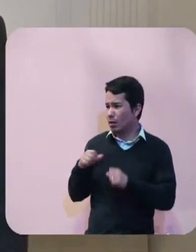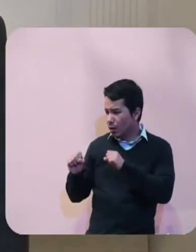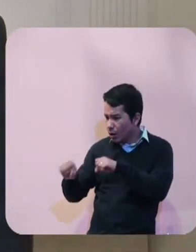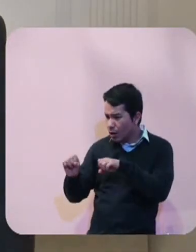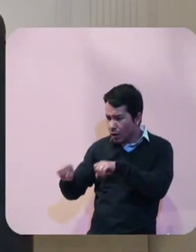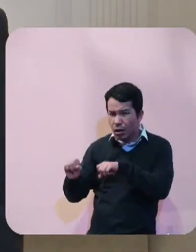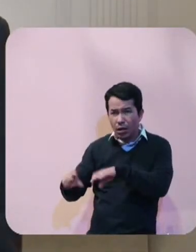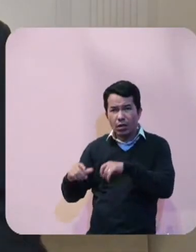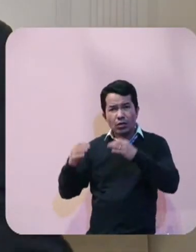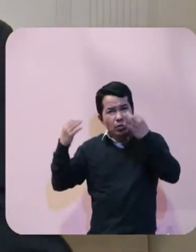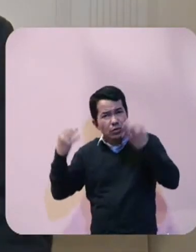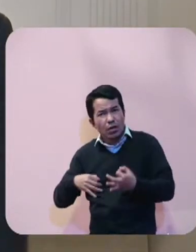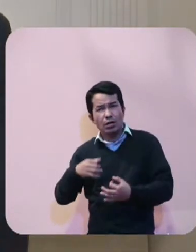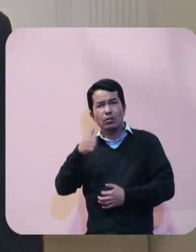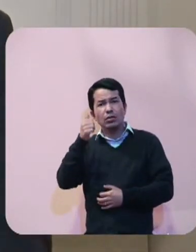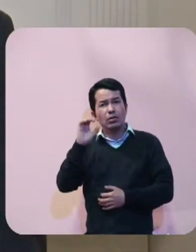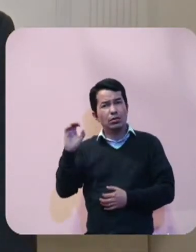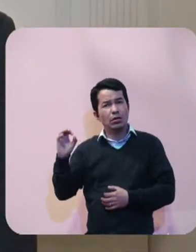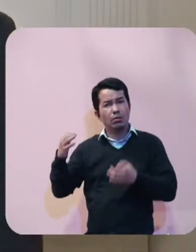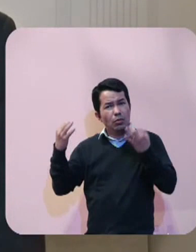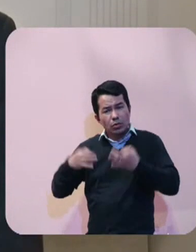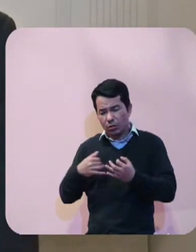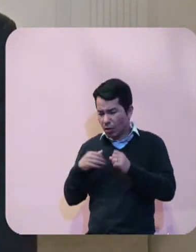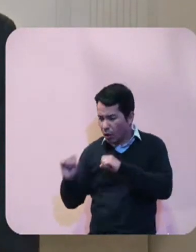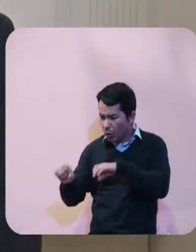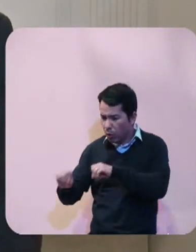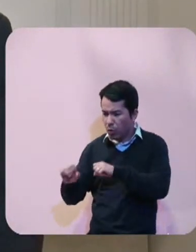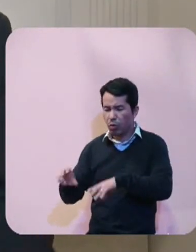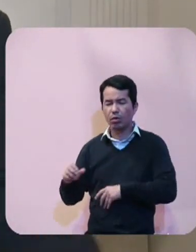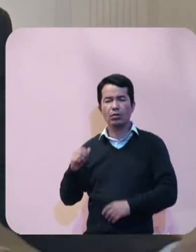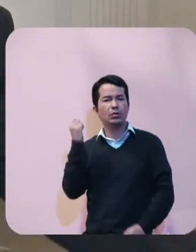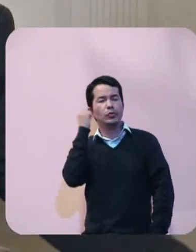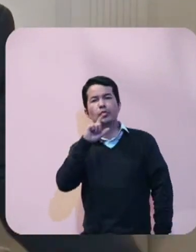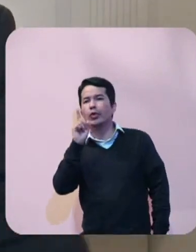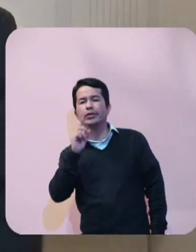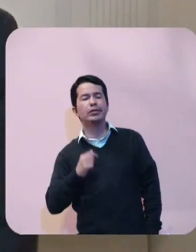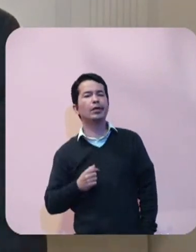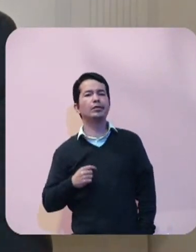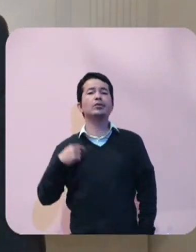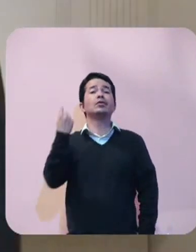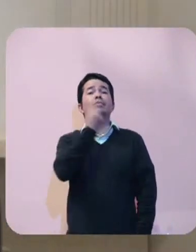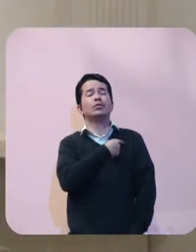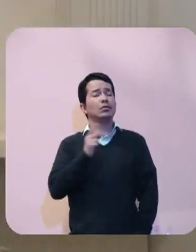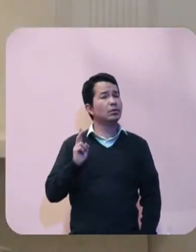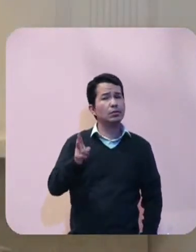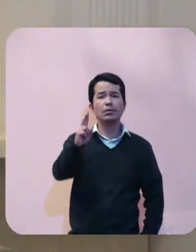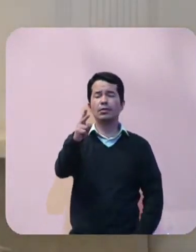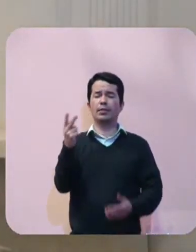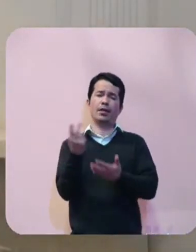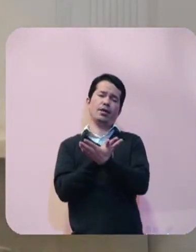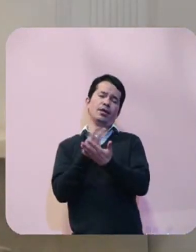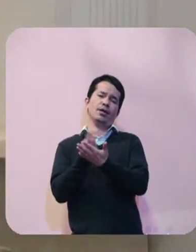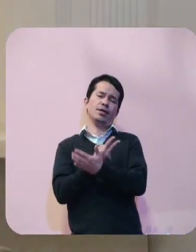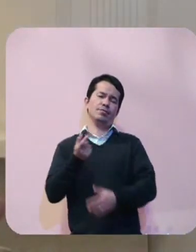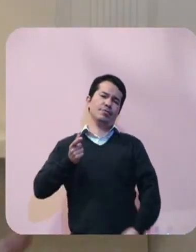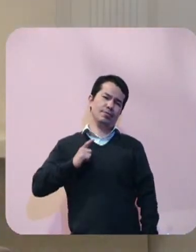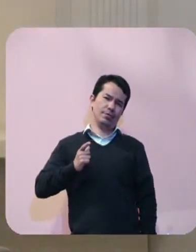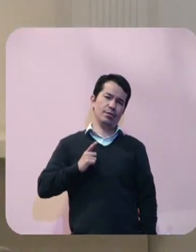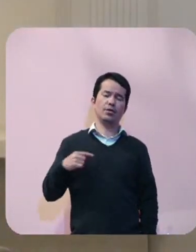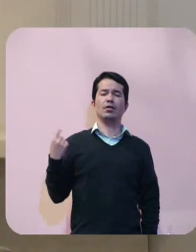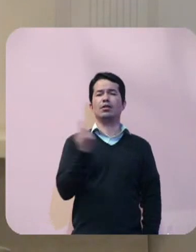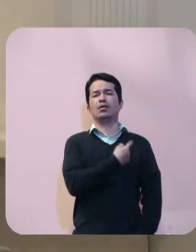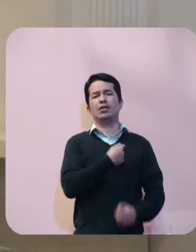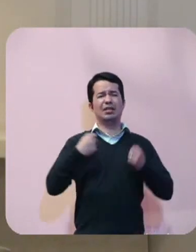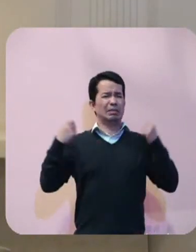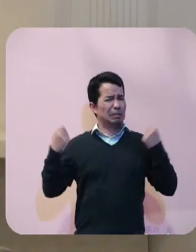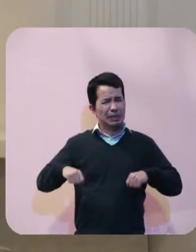precisam. Não tem jeito. A gente sempre vai errar. E nós precisamos de graça